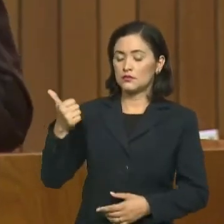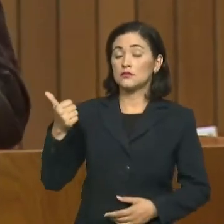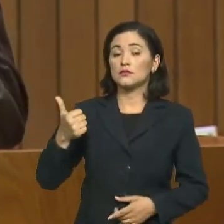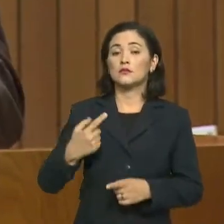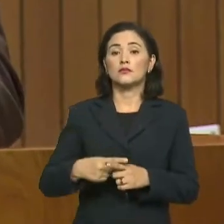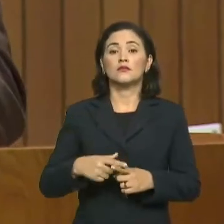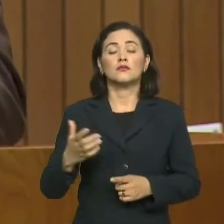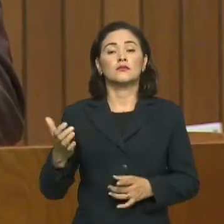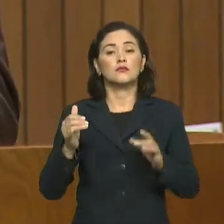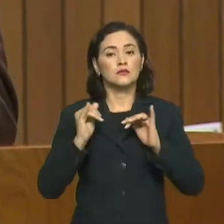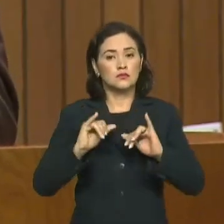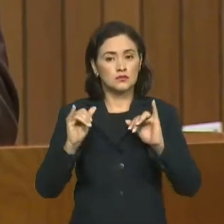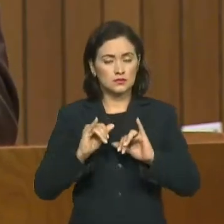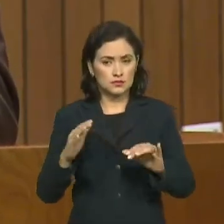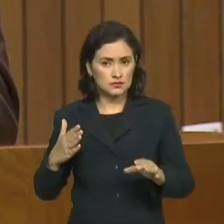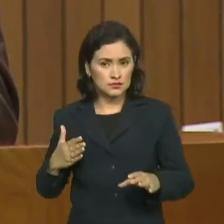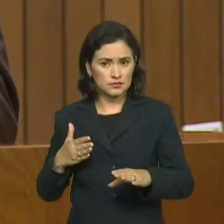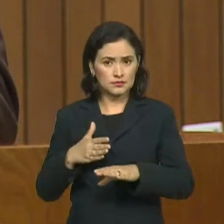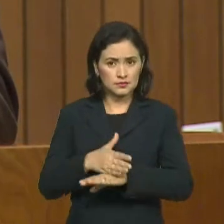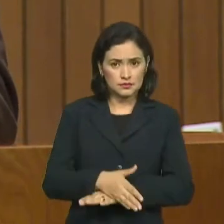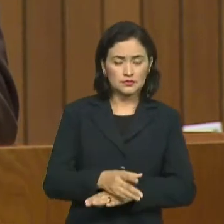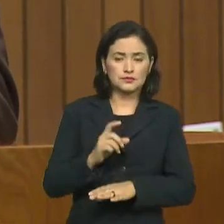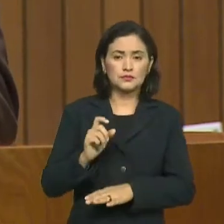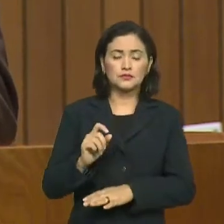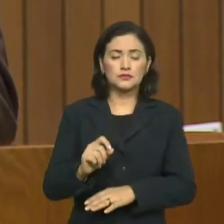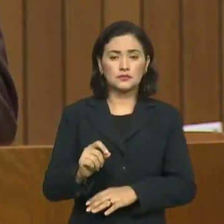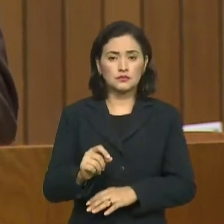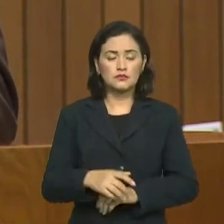destacar a visita que fiz sobre